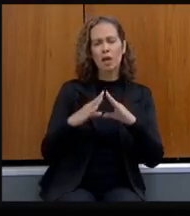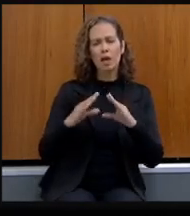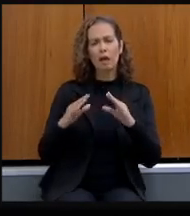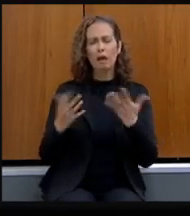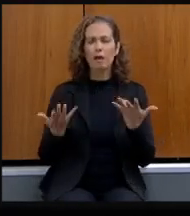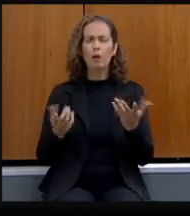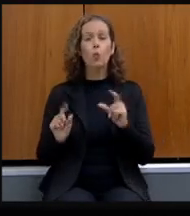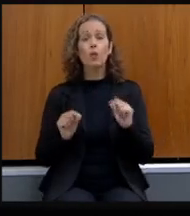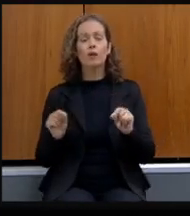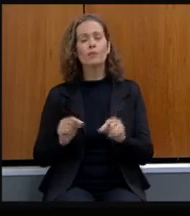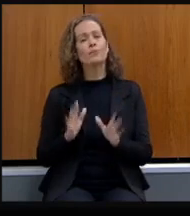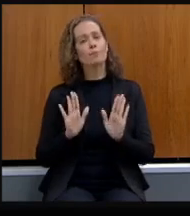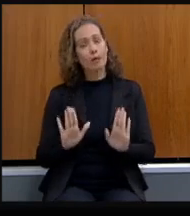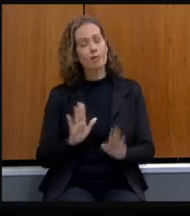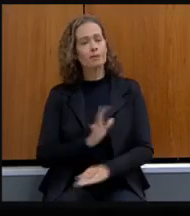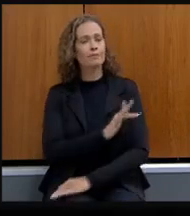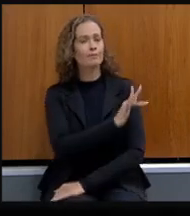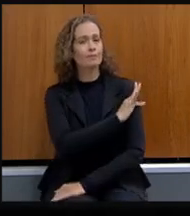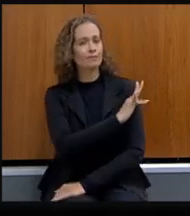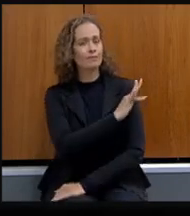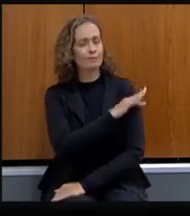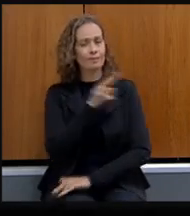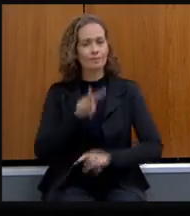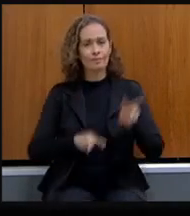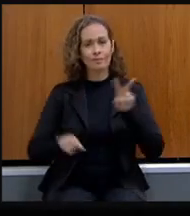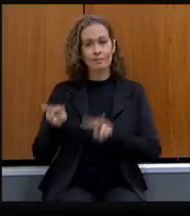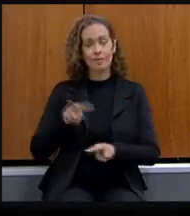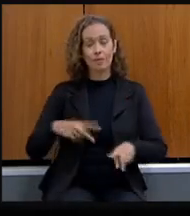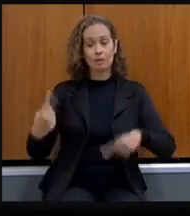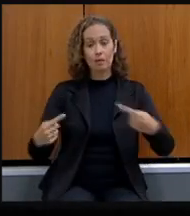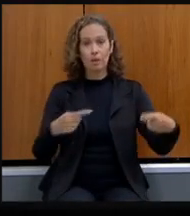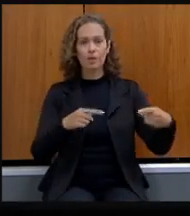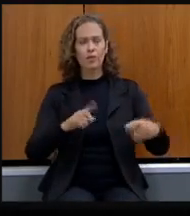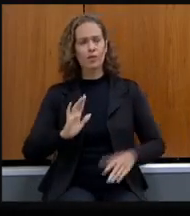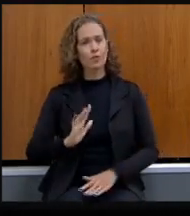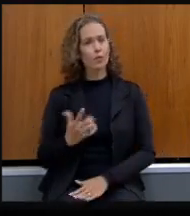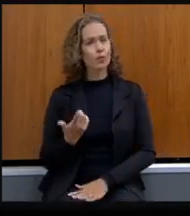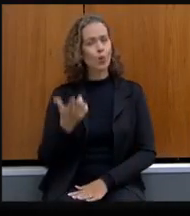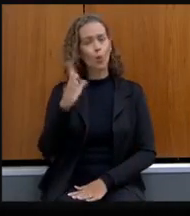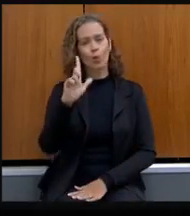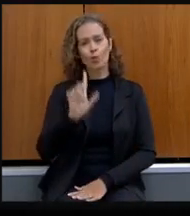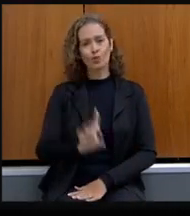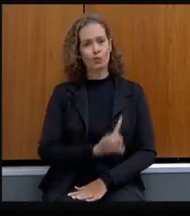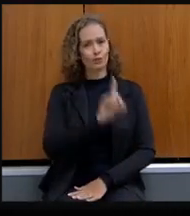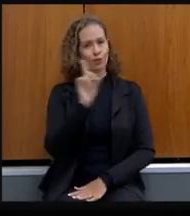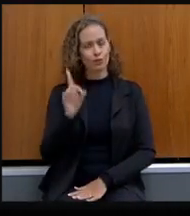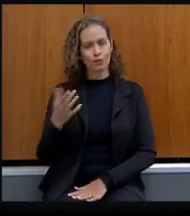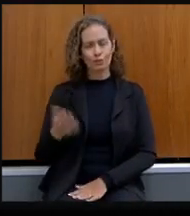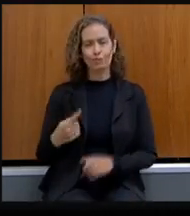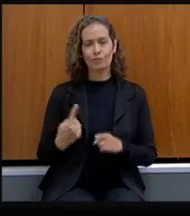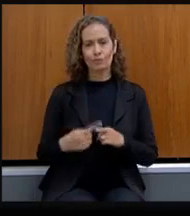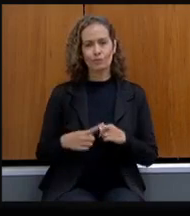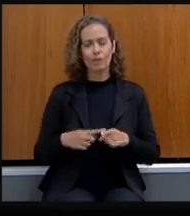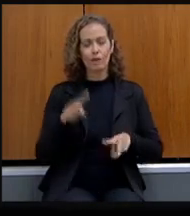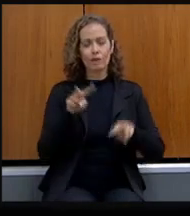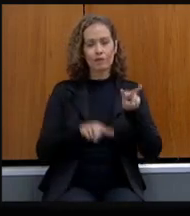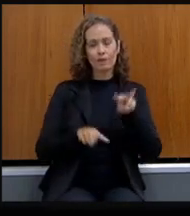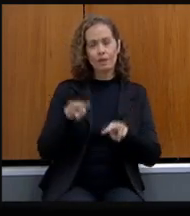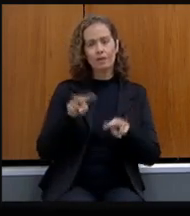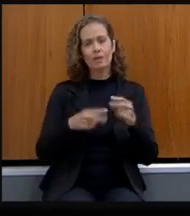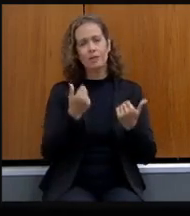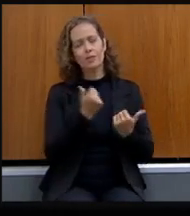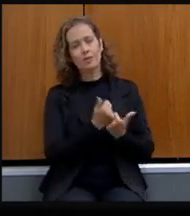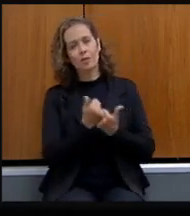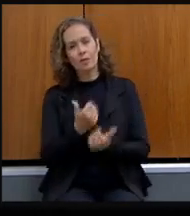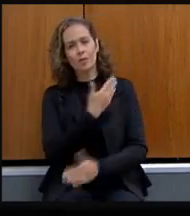Lisa eu vou deixar ele te bati por isso pro outro momento a gente poderia enveredar e para mim de avaliação do